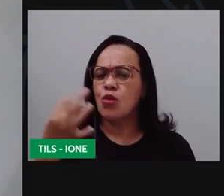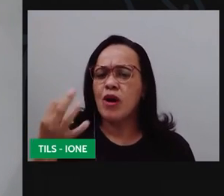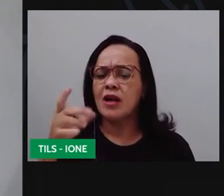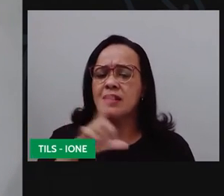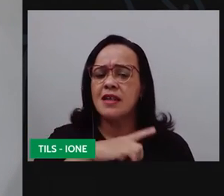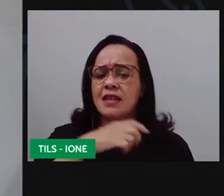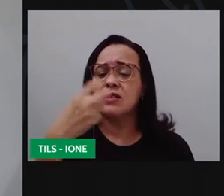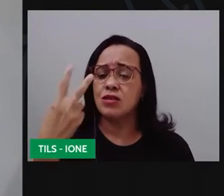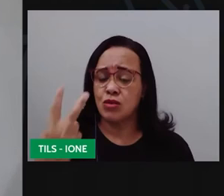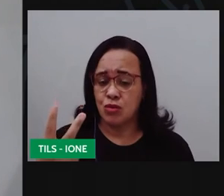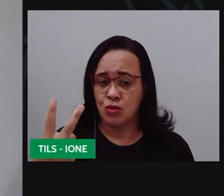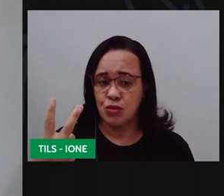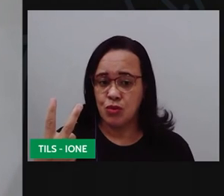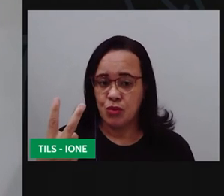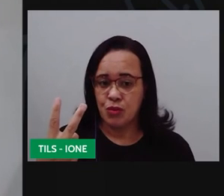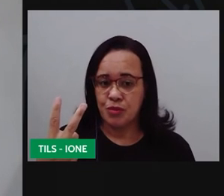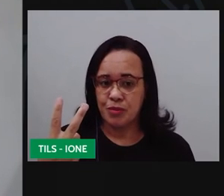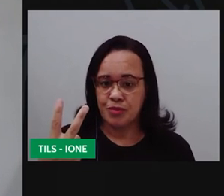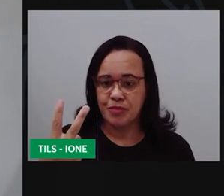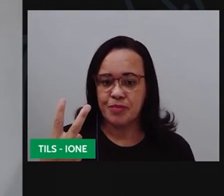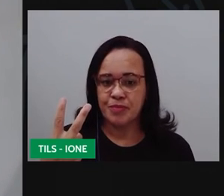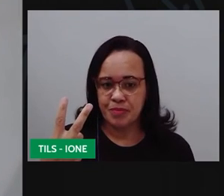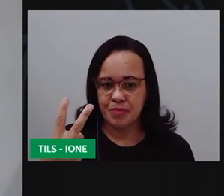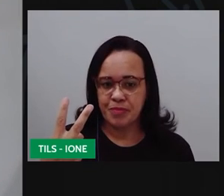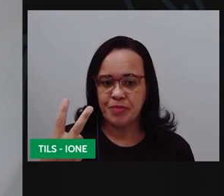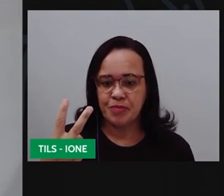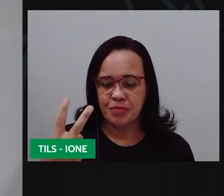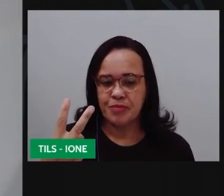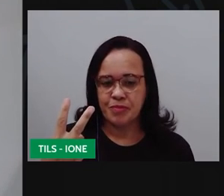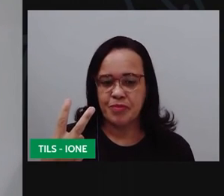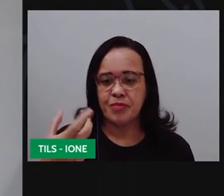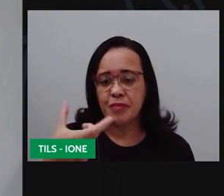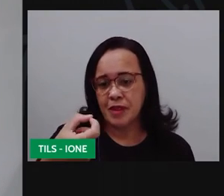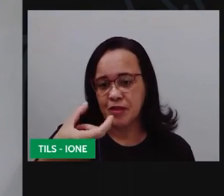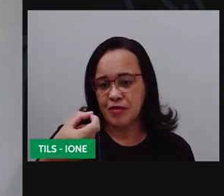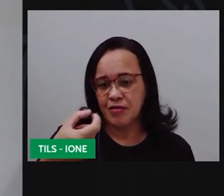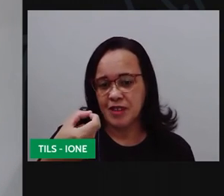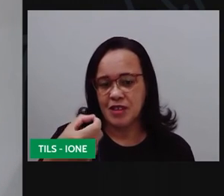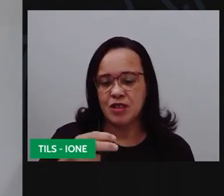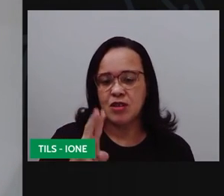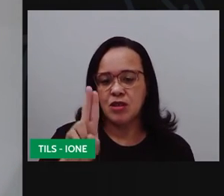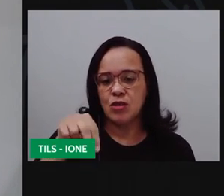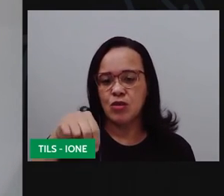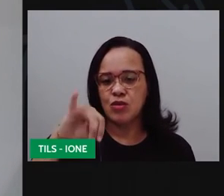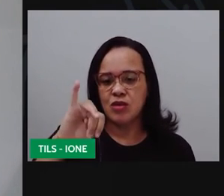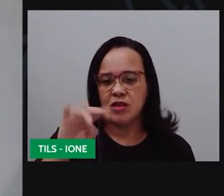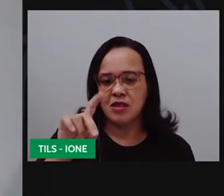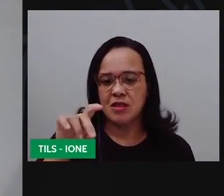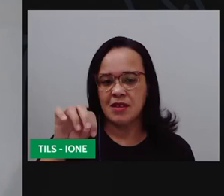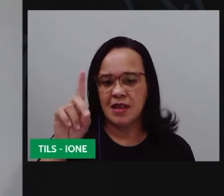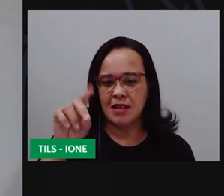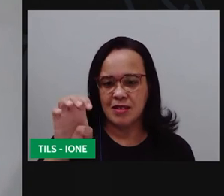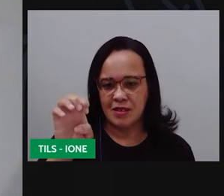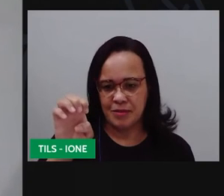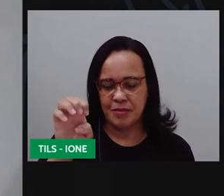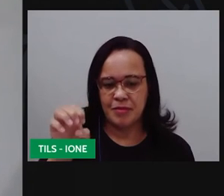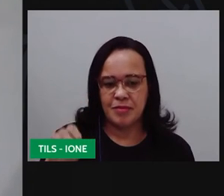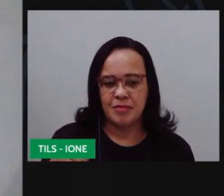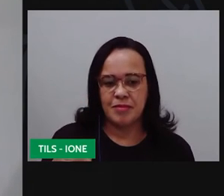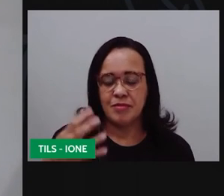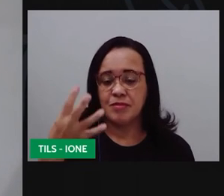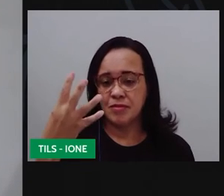duas só duas ou seja 20 unidades aqui eu tenho Quantas unidades